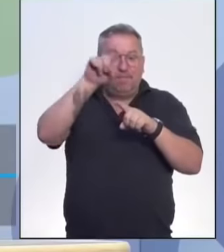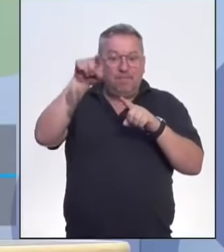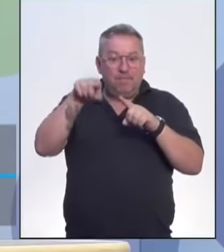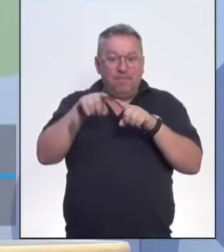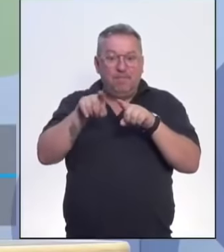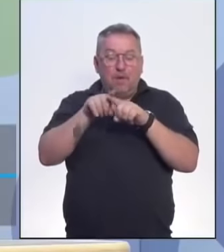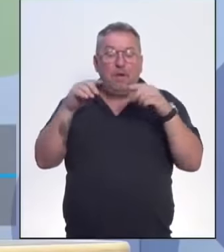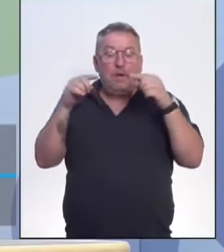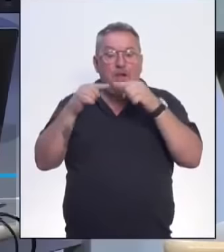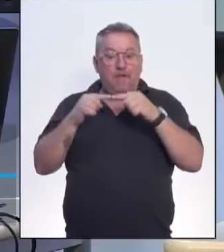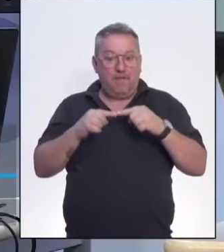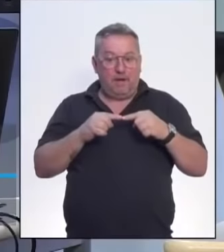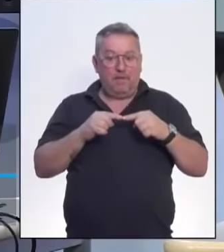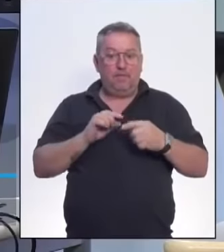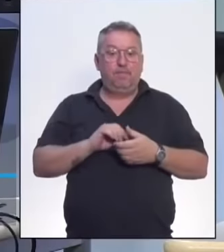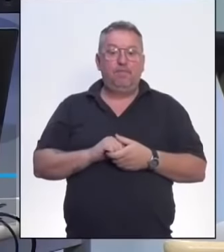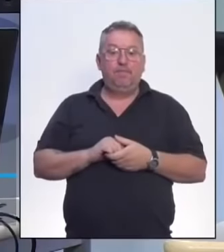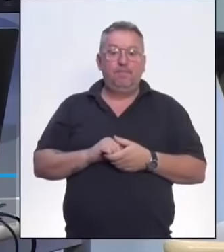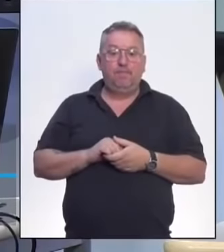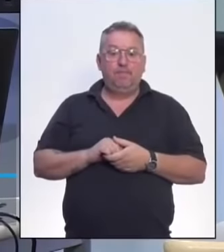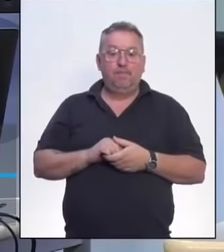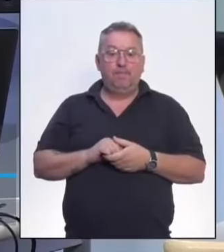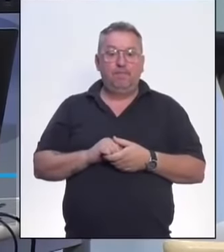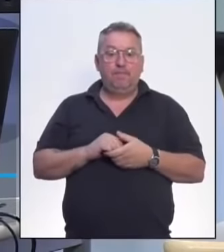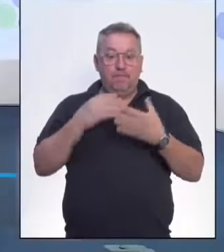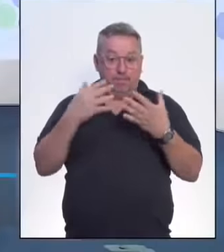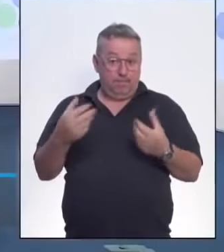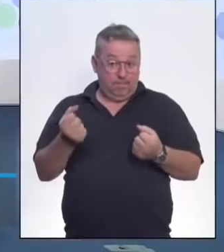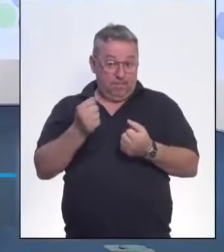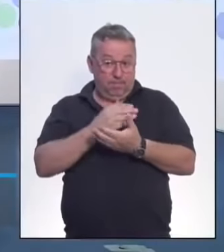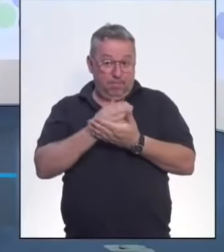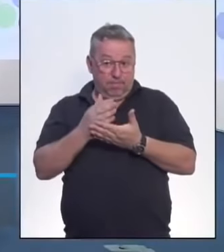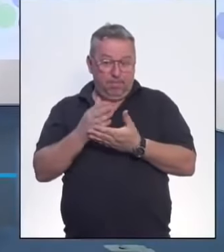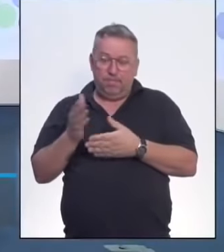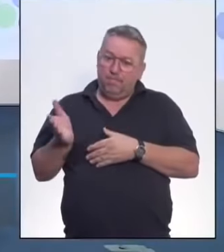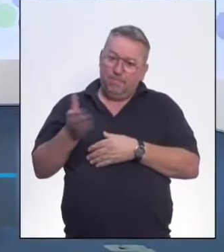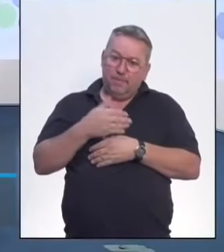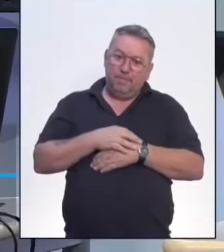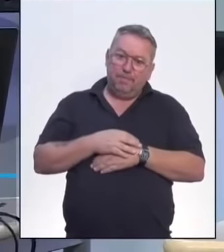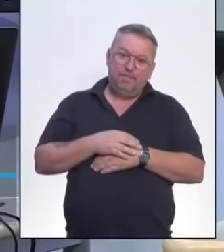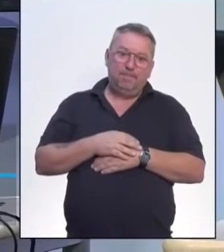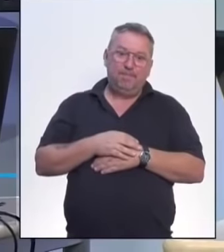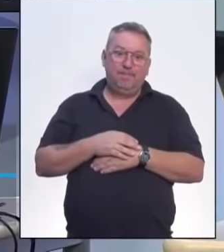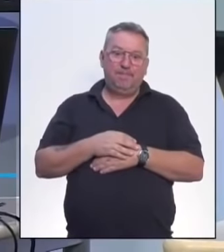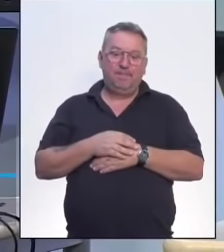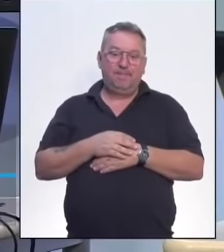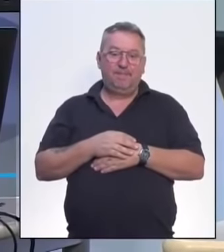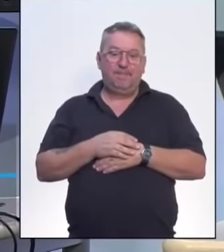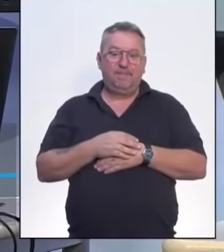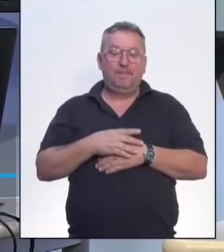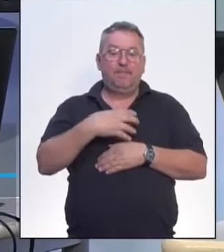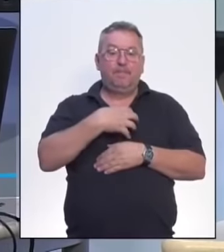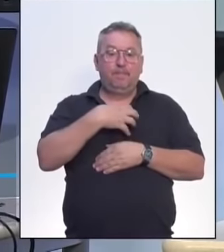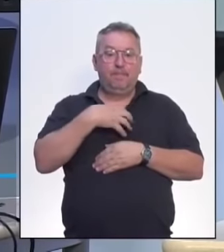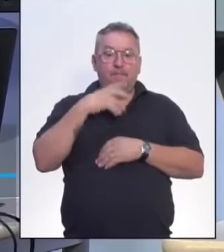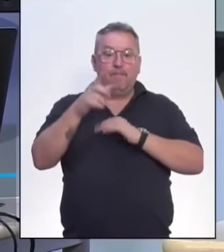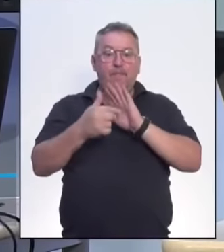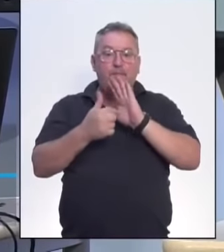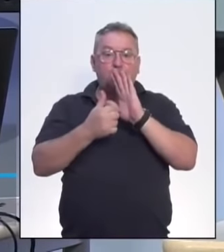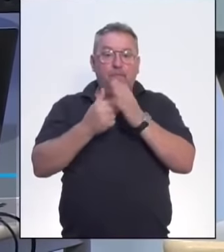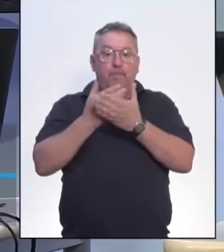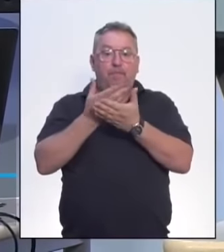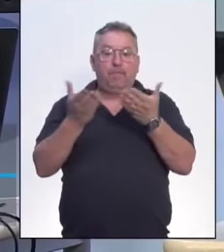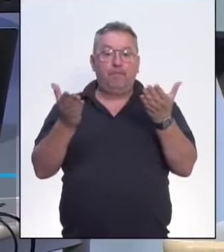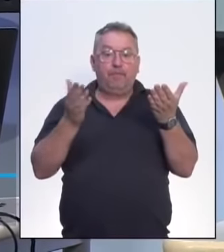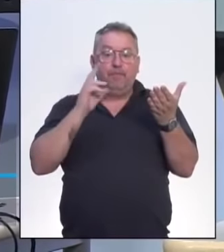fração equivalente. É isso aí, tudo bem? Vamos começar? Vamos nessa. Ok. Então, a situação que a gente vai colocar para